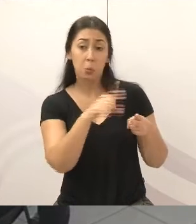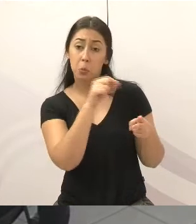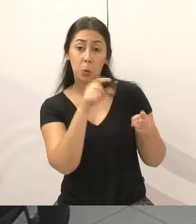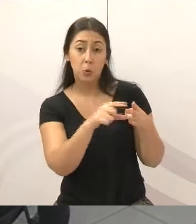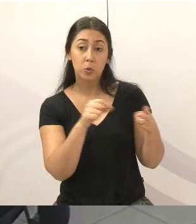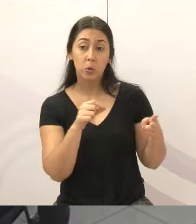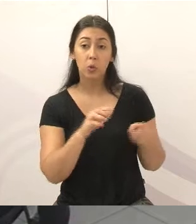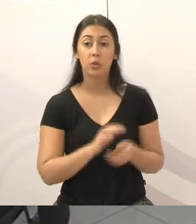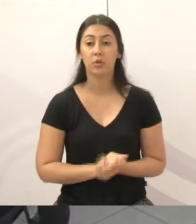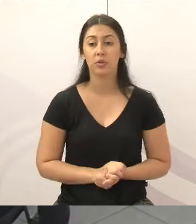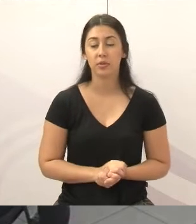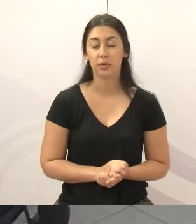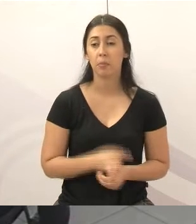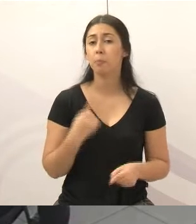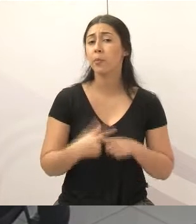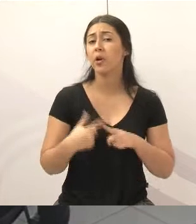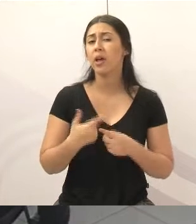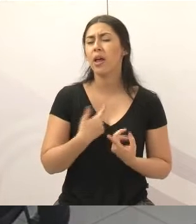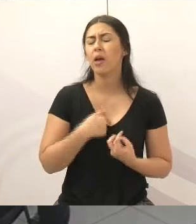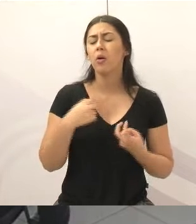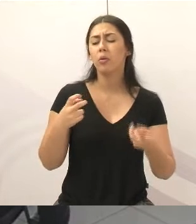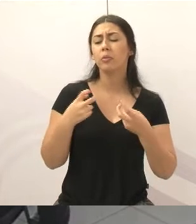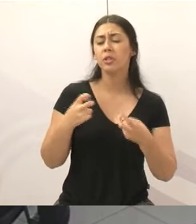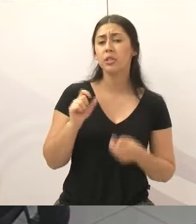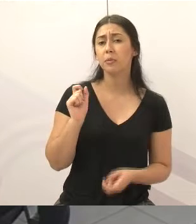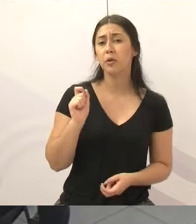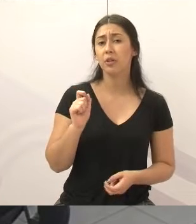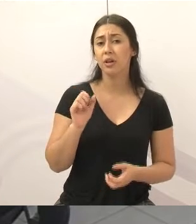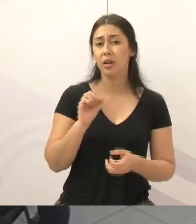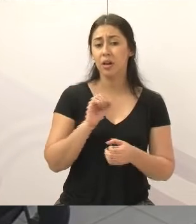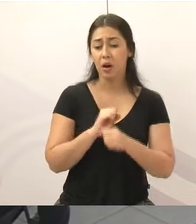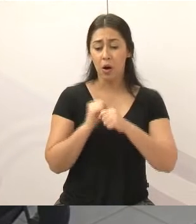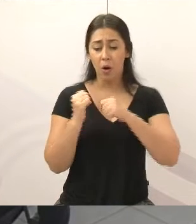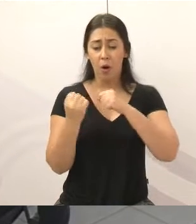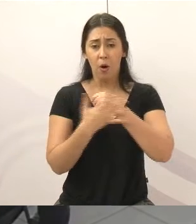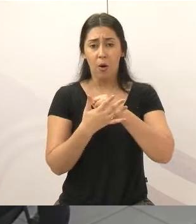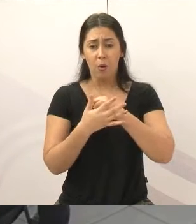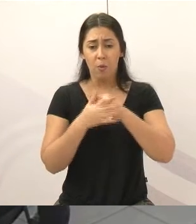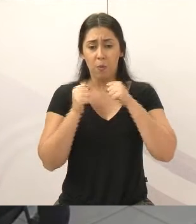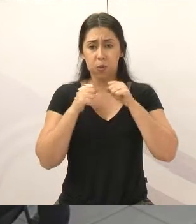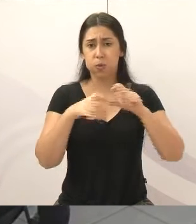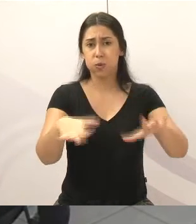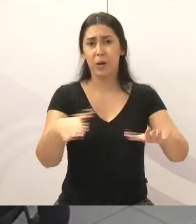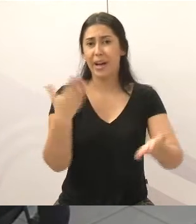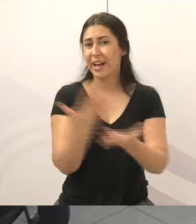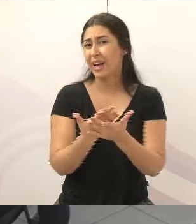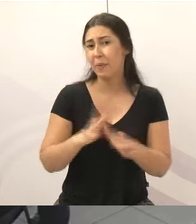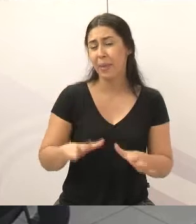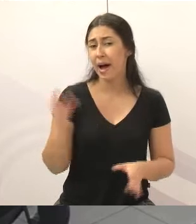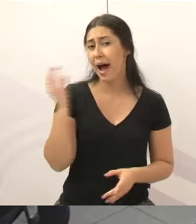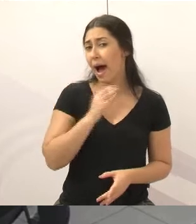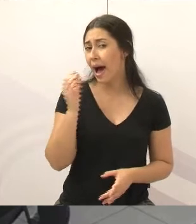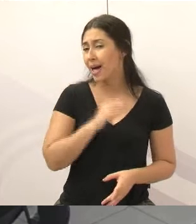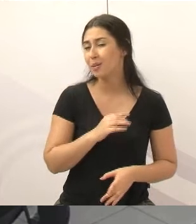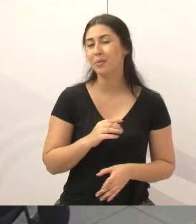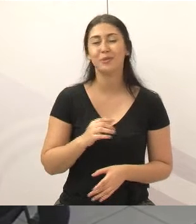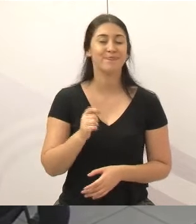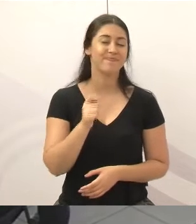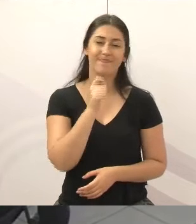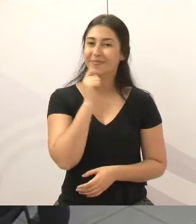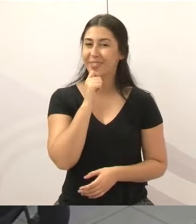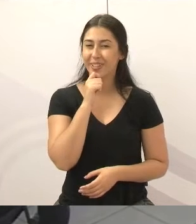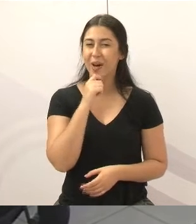Por quê? Porque eu enxergo que a pandemia não acabará daqui 5, 6, 10 dias. Ela se estenderá